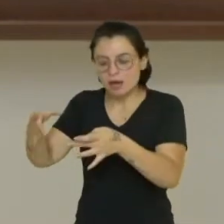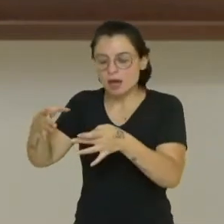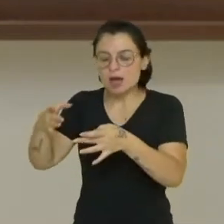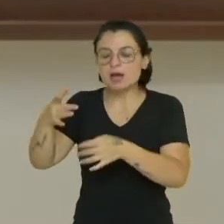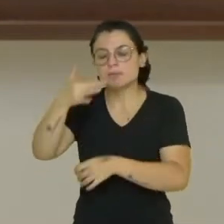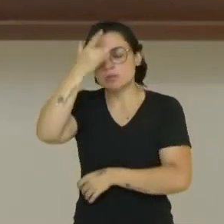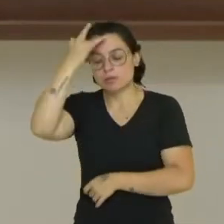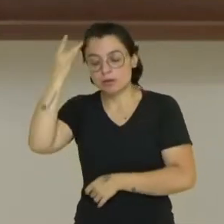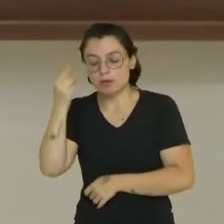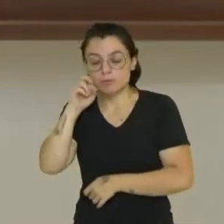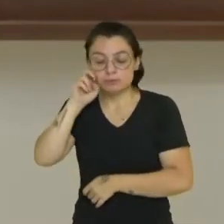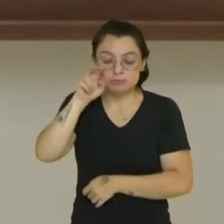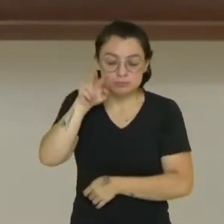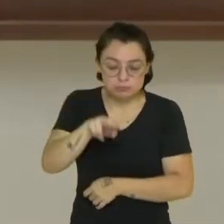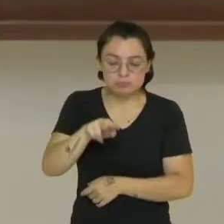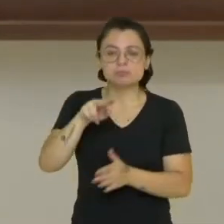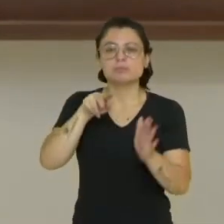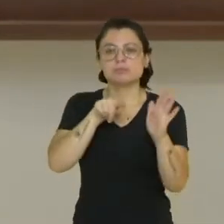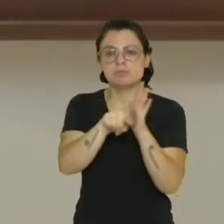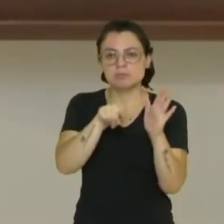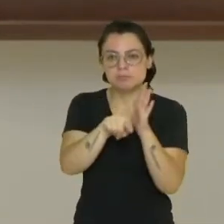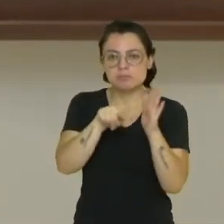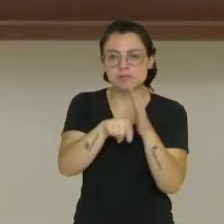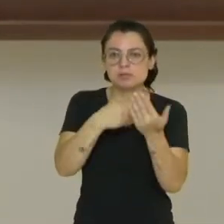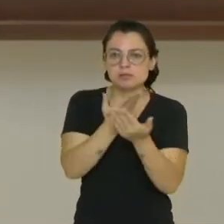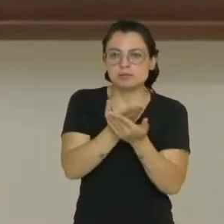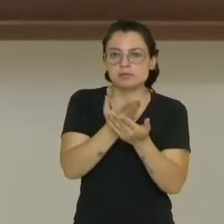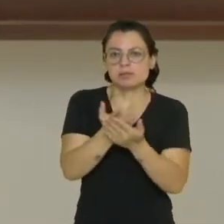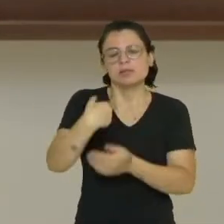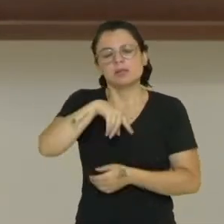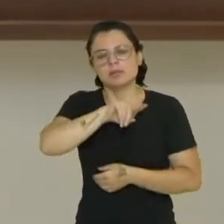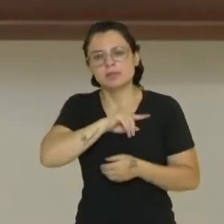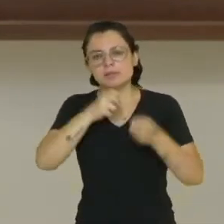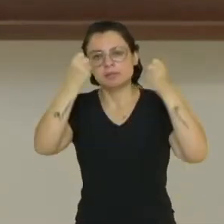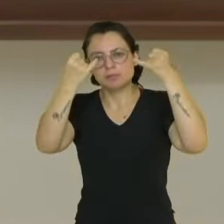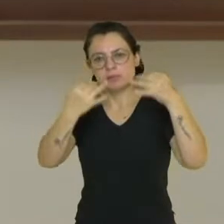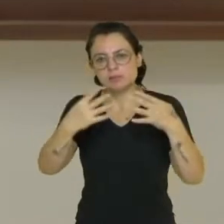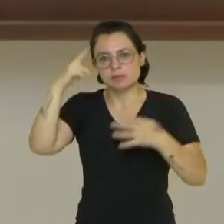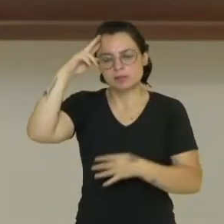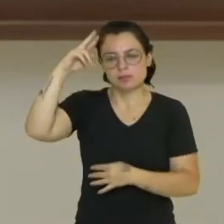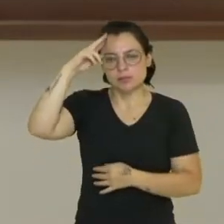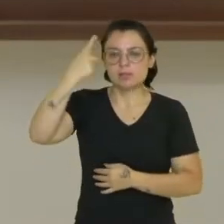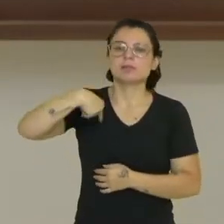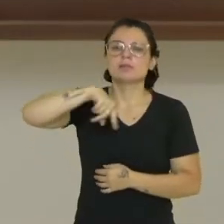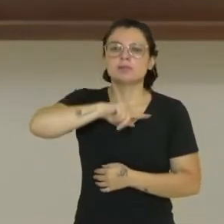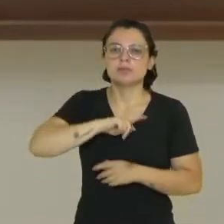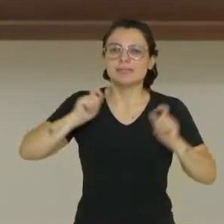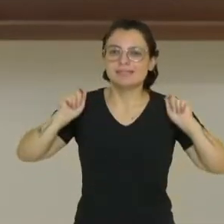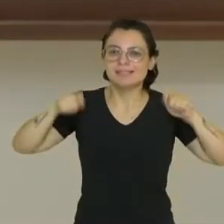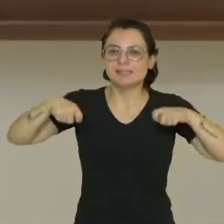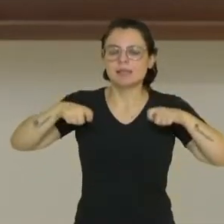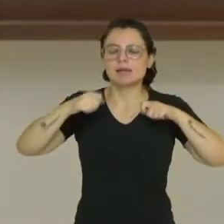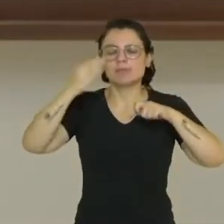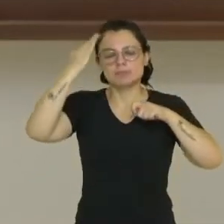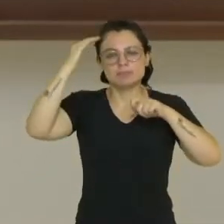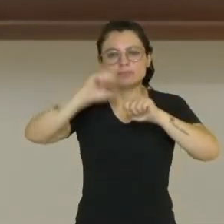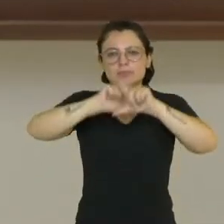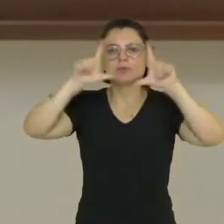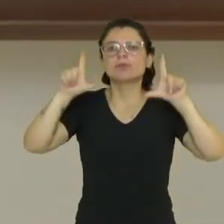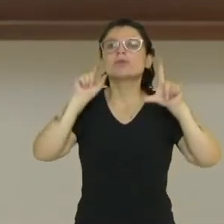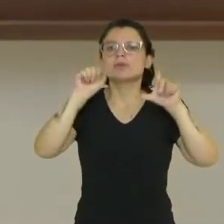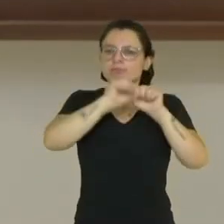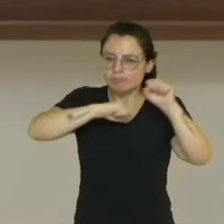deixou, é que foi possível, então, recontar a história desse povo e entender que era uma sociedade grande